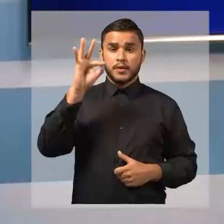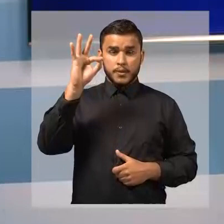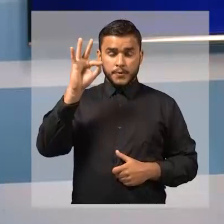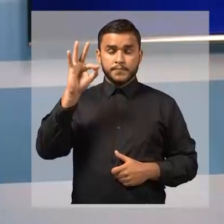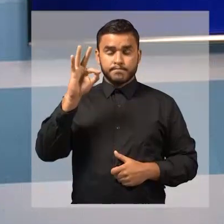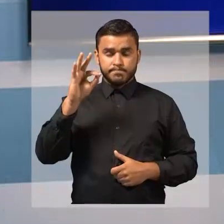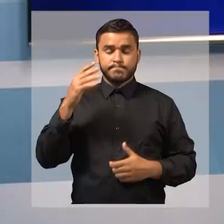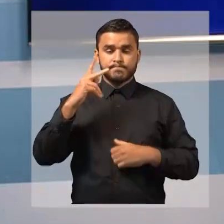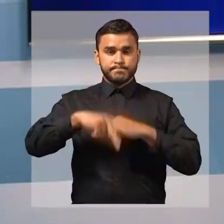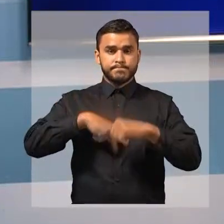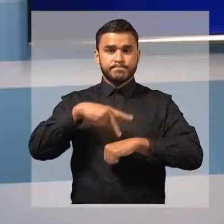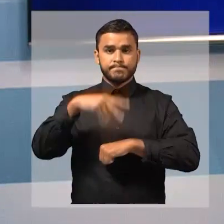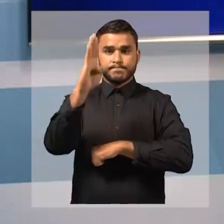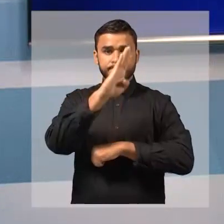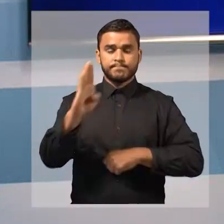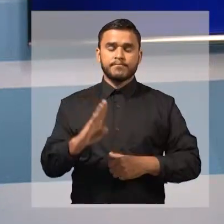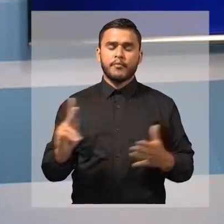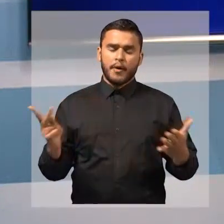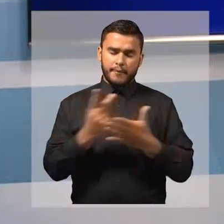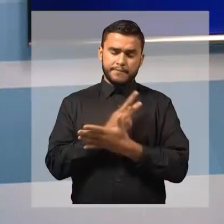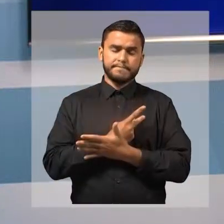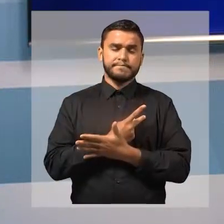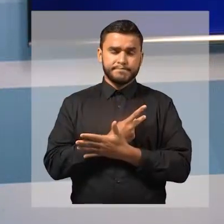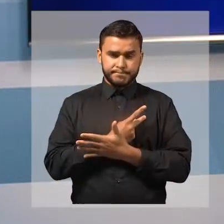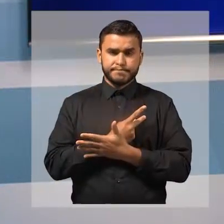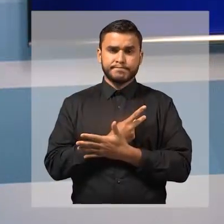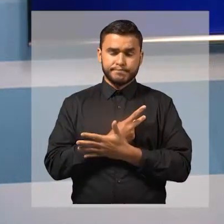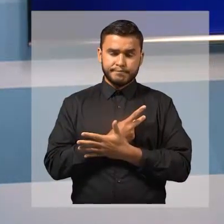partir da troca de farpa